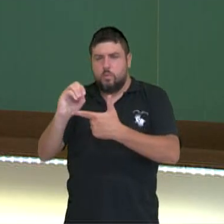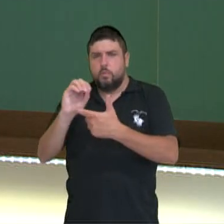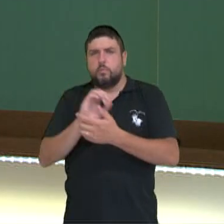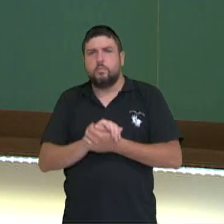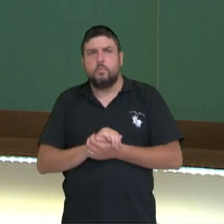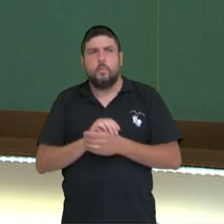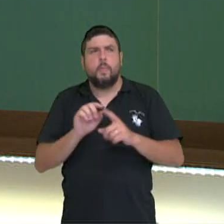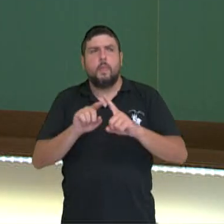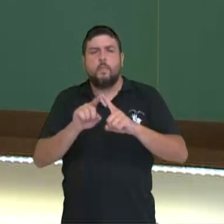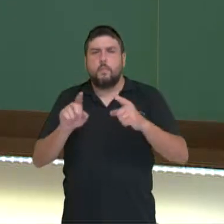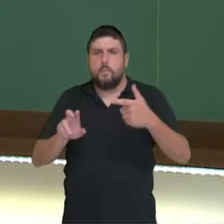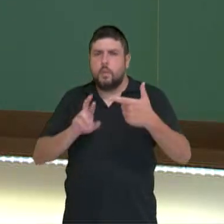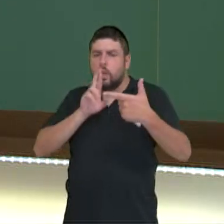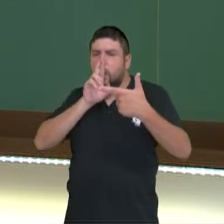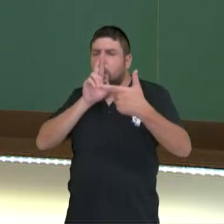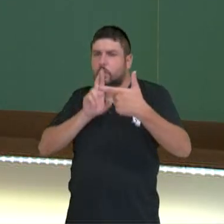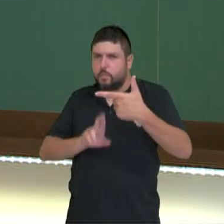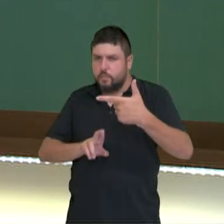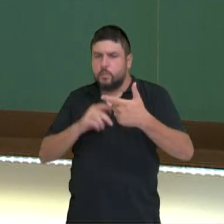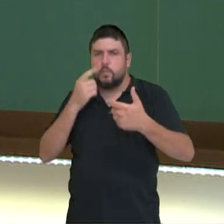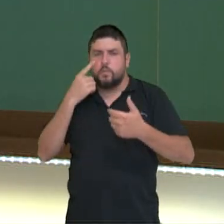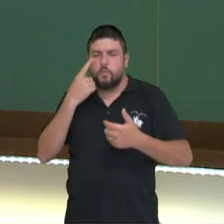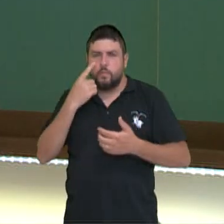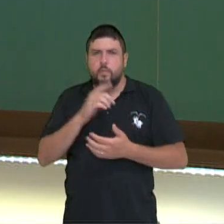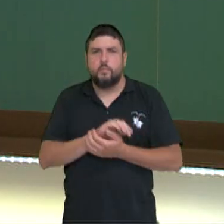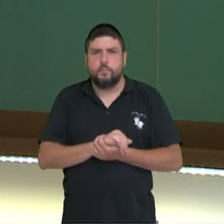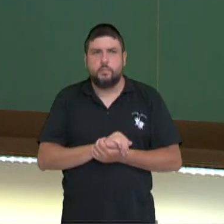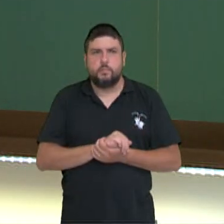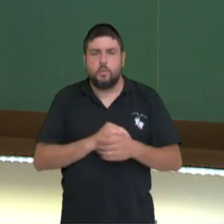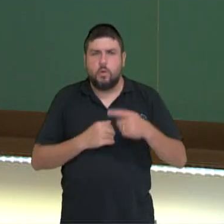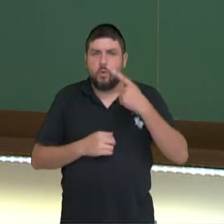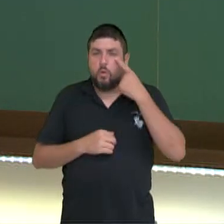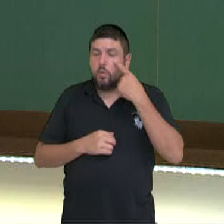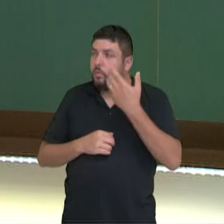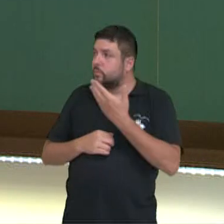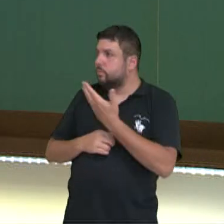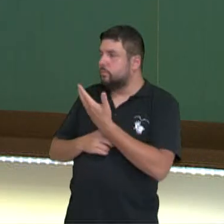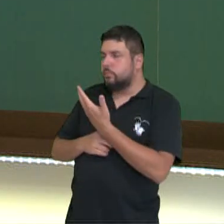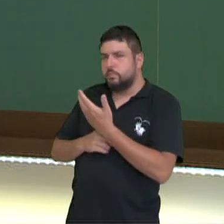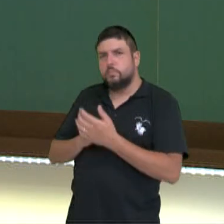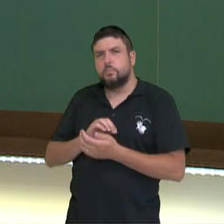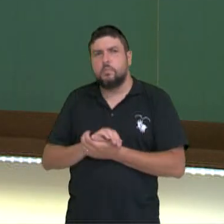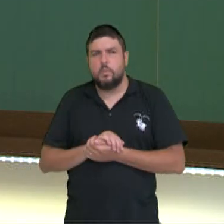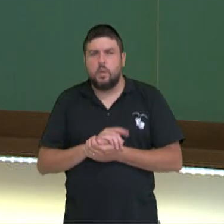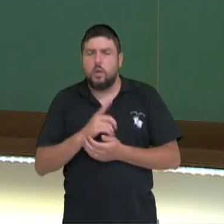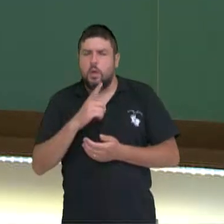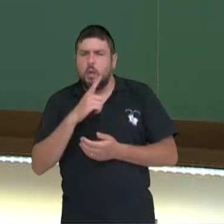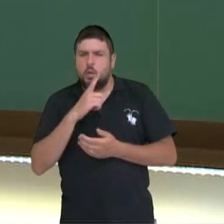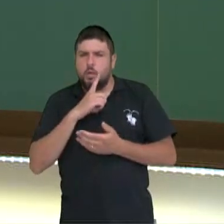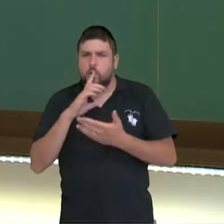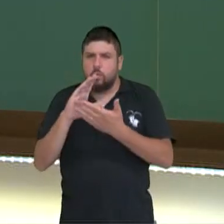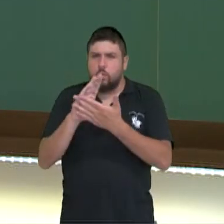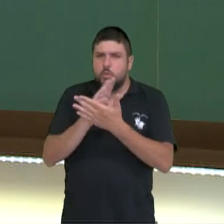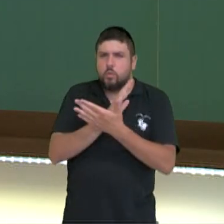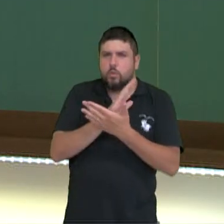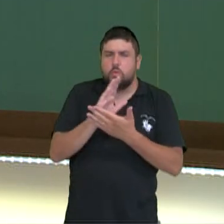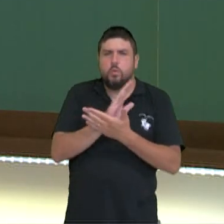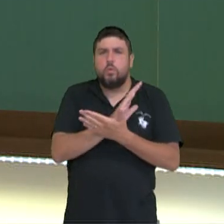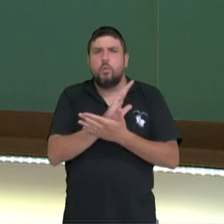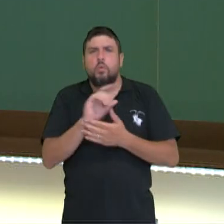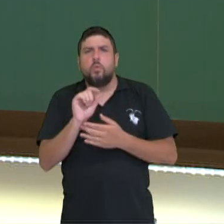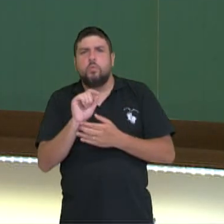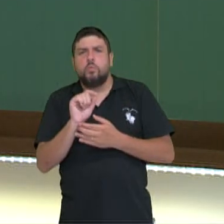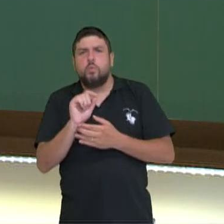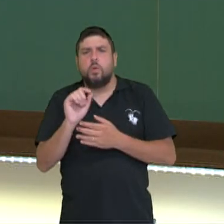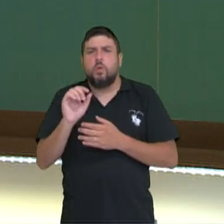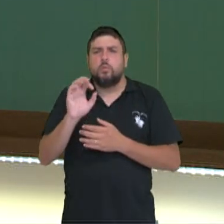antes de responder essa pergunta, vamos dar uma analisadinha aqui nessa imagem. Aqui nós temos alguns percentuais representados como pedaços